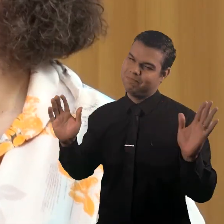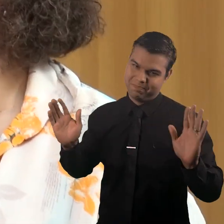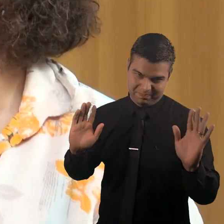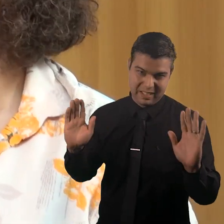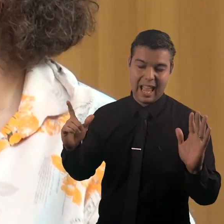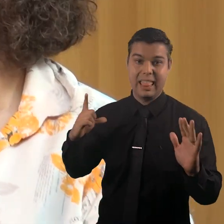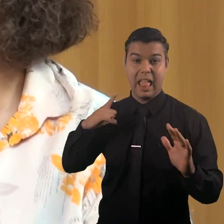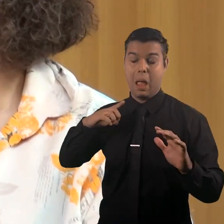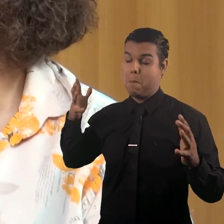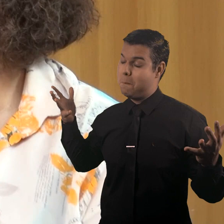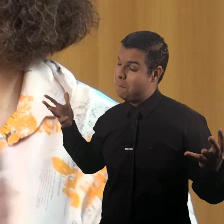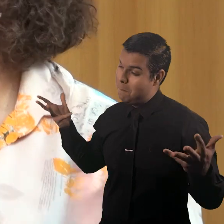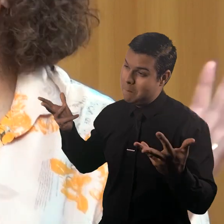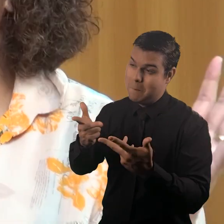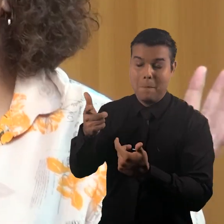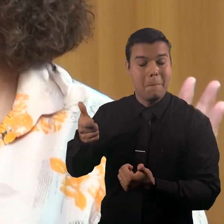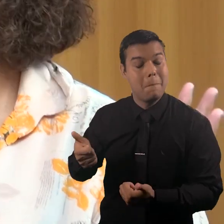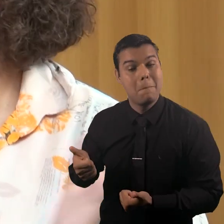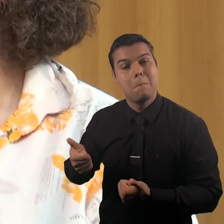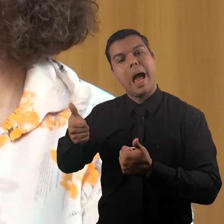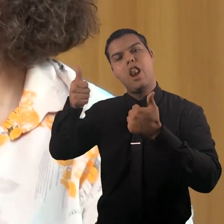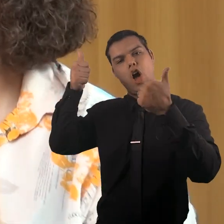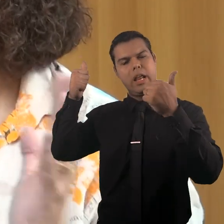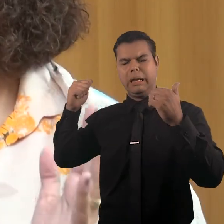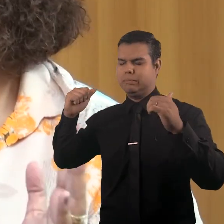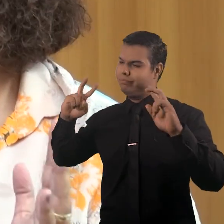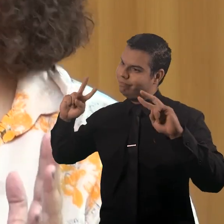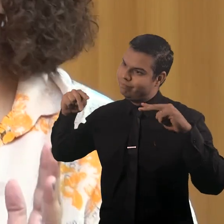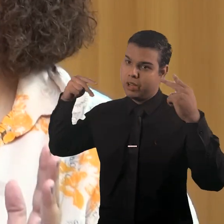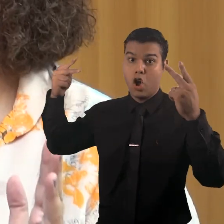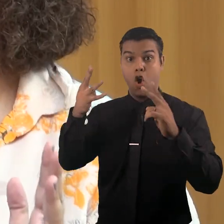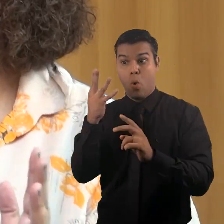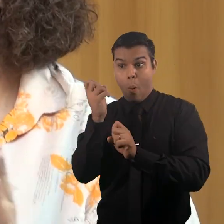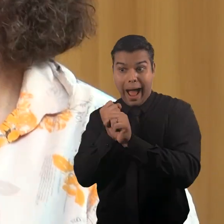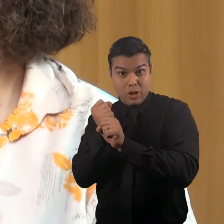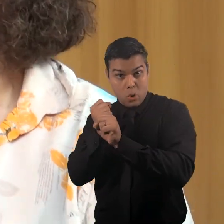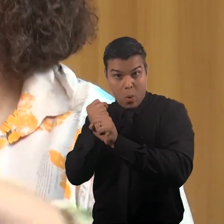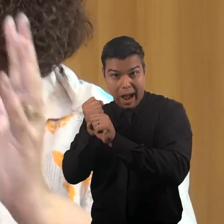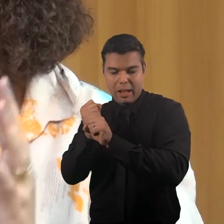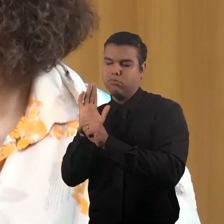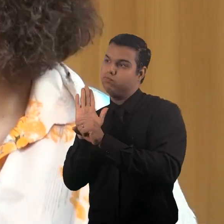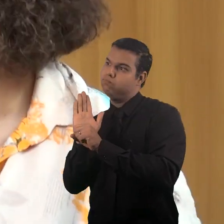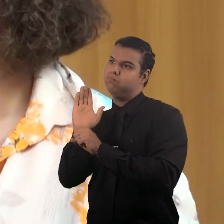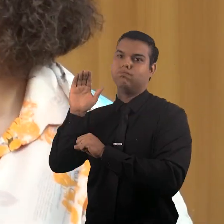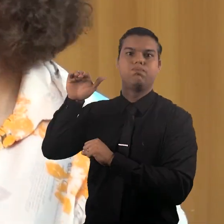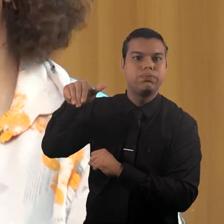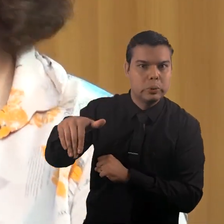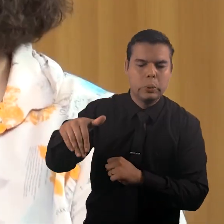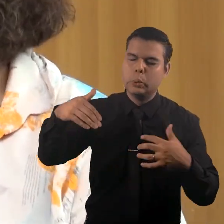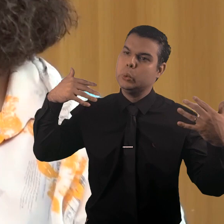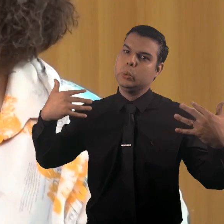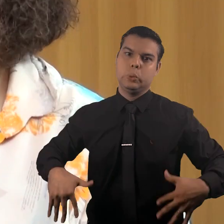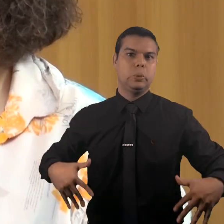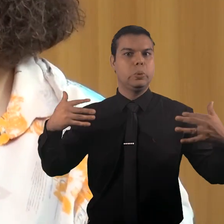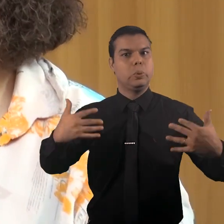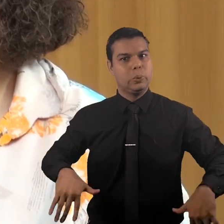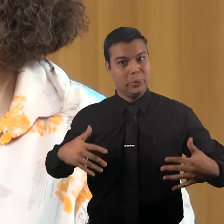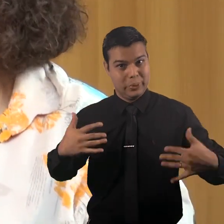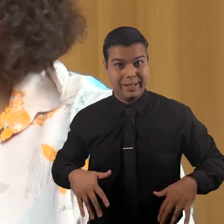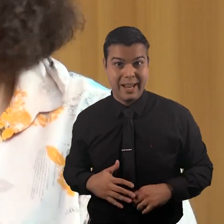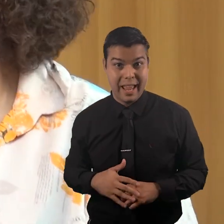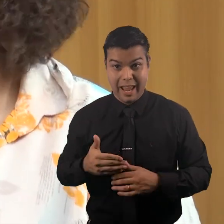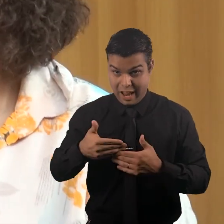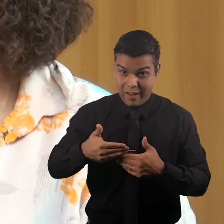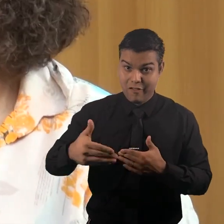câncer para outro, já teve um salto assim, gigante, salto quântico. De 4 anos para cá, já teve outro salto